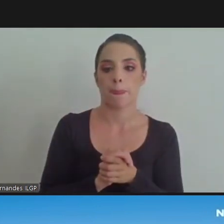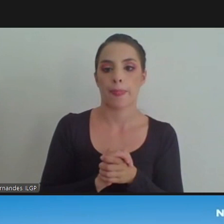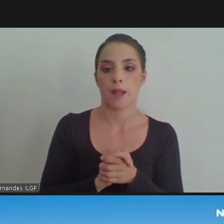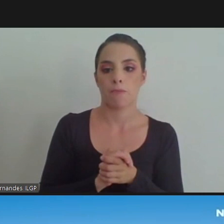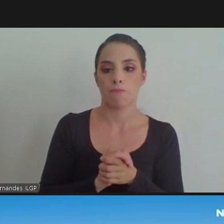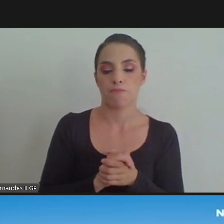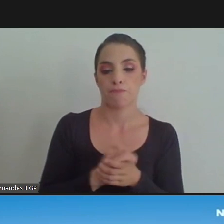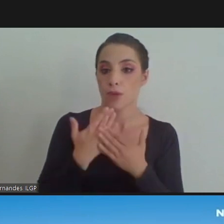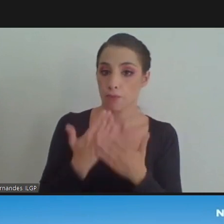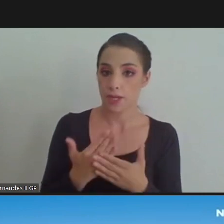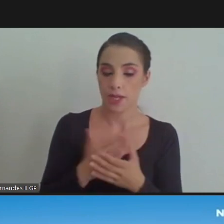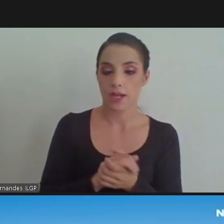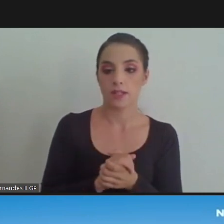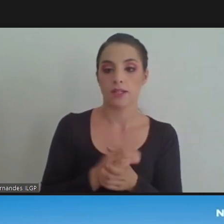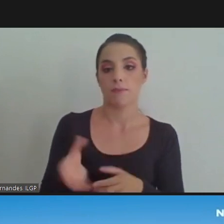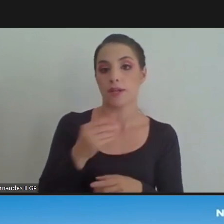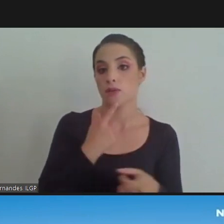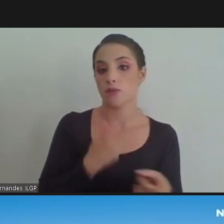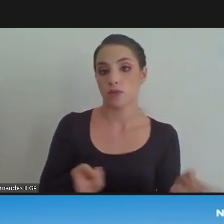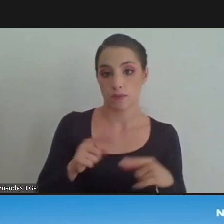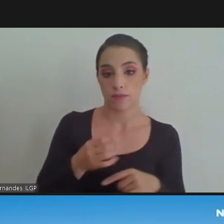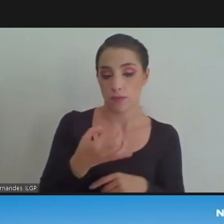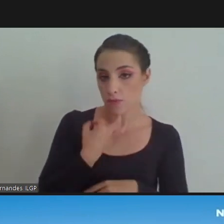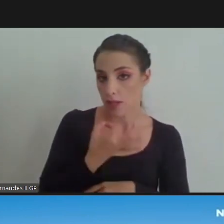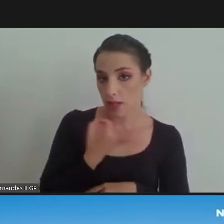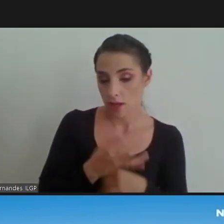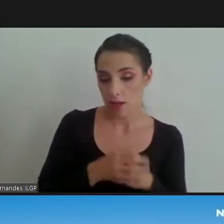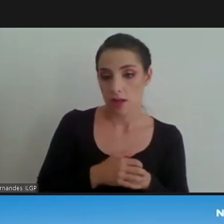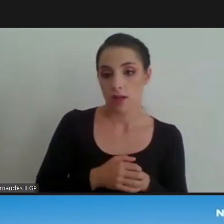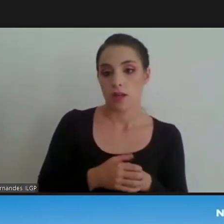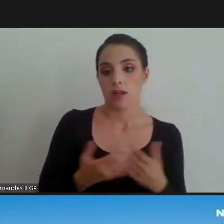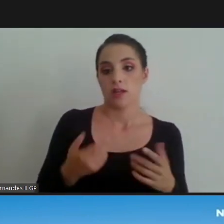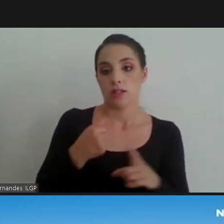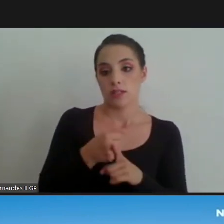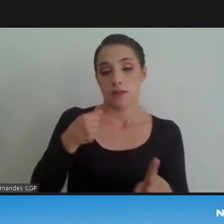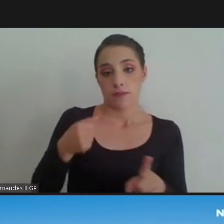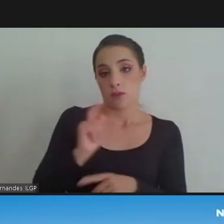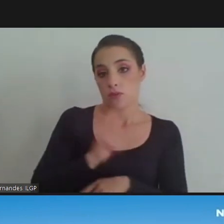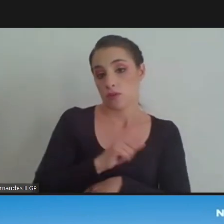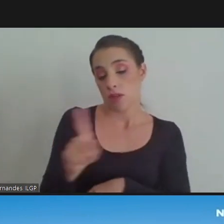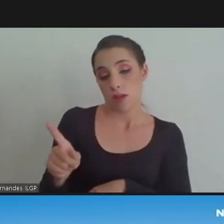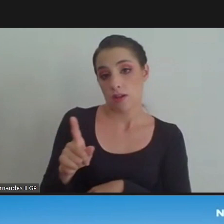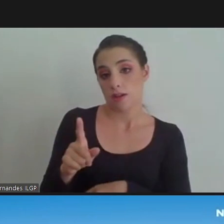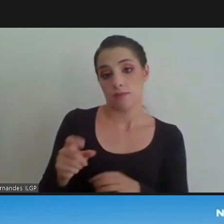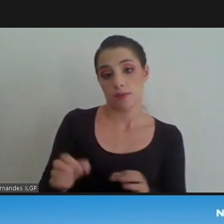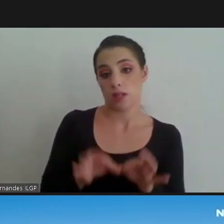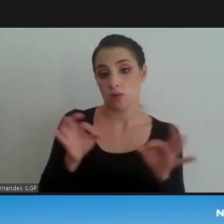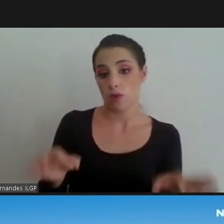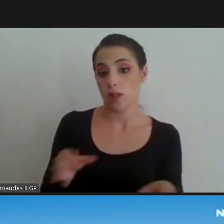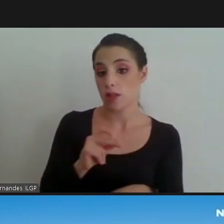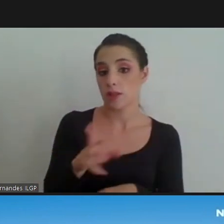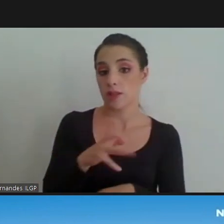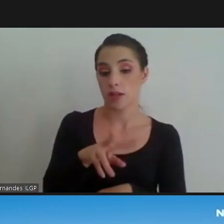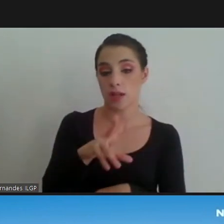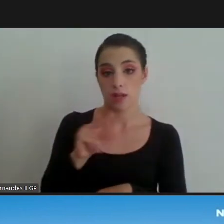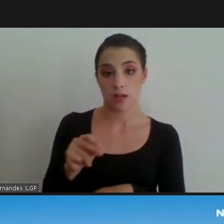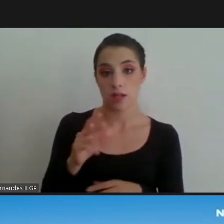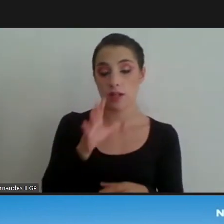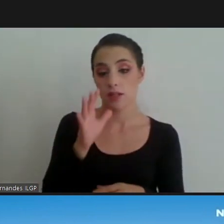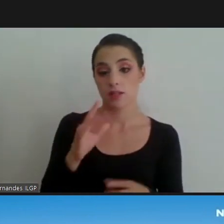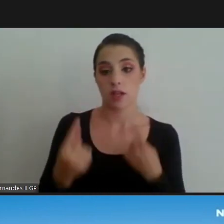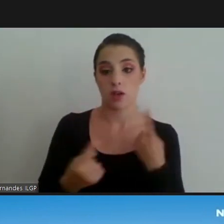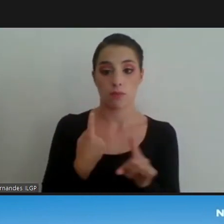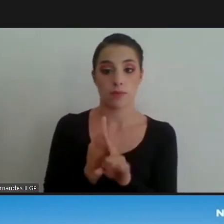Muito obrigado, mais uma vez. Os desafios, a Adriana acabou me retirando algumas das